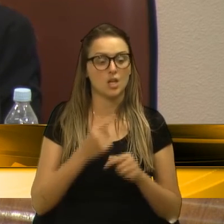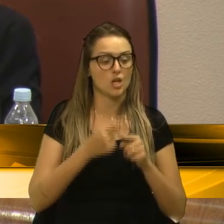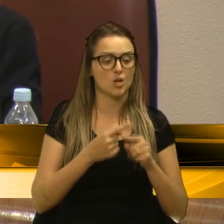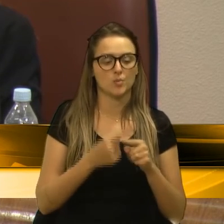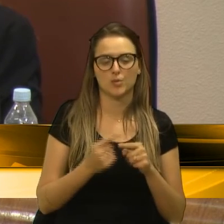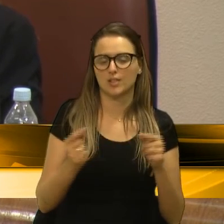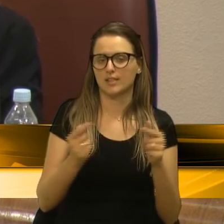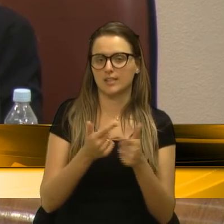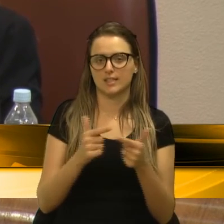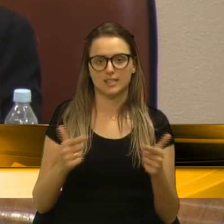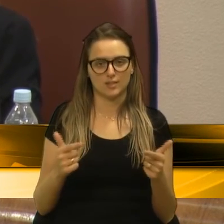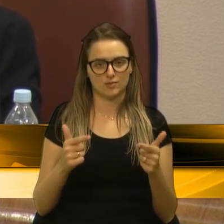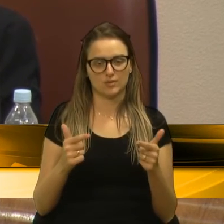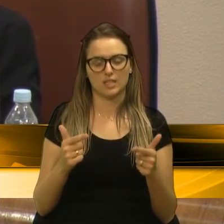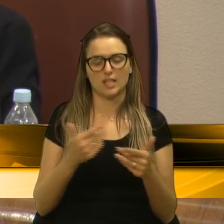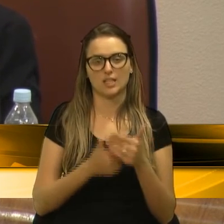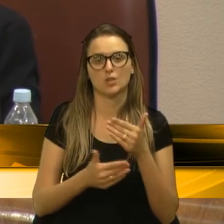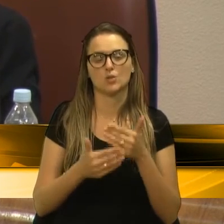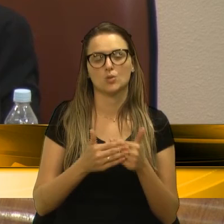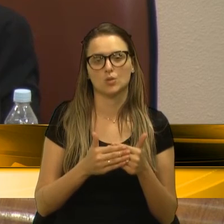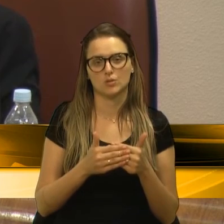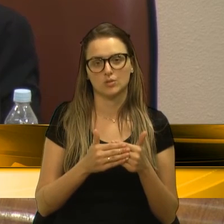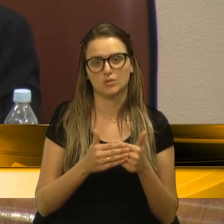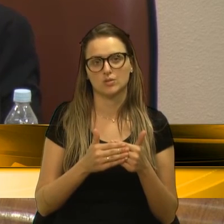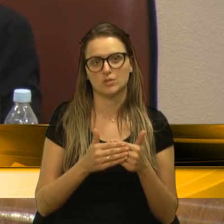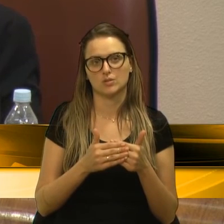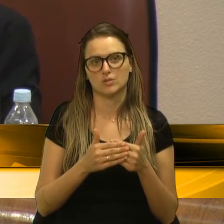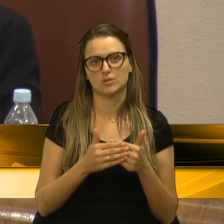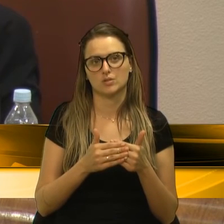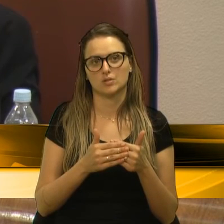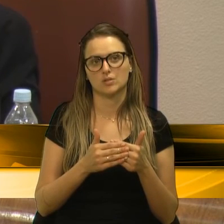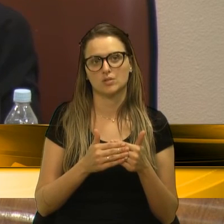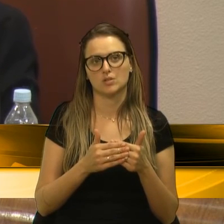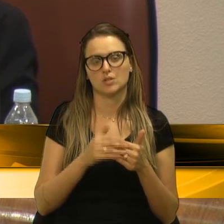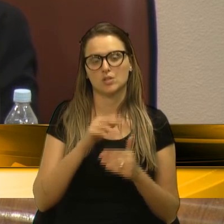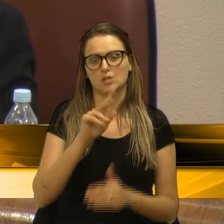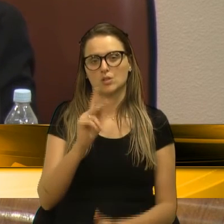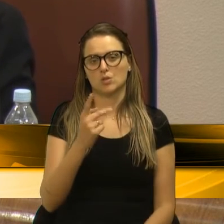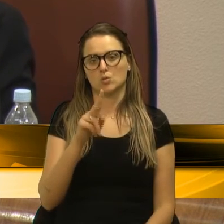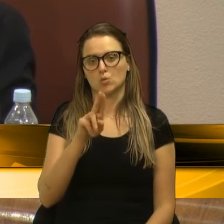vislumbro presentes os requisitos do humus